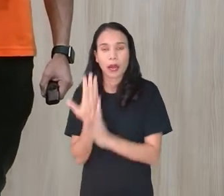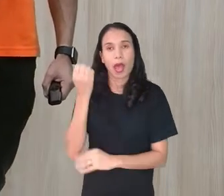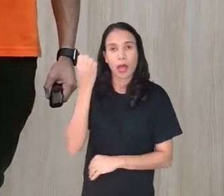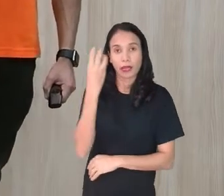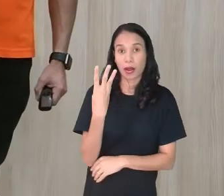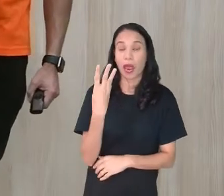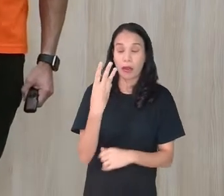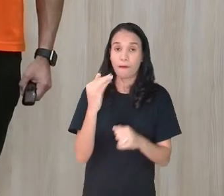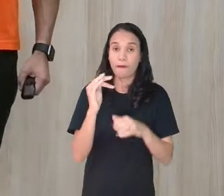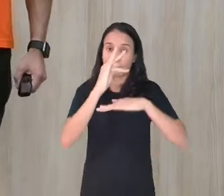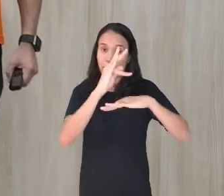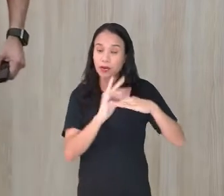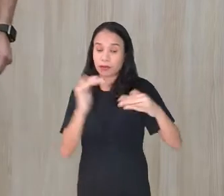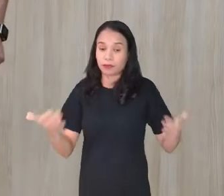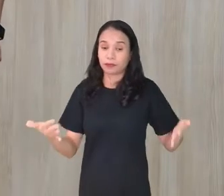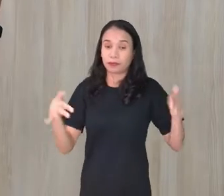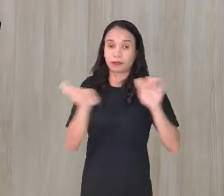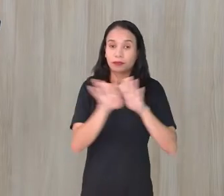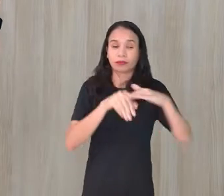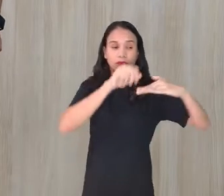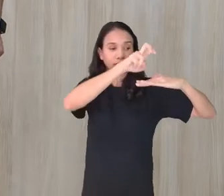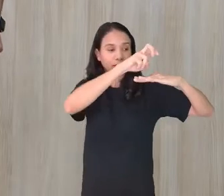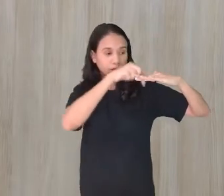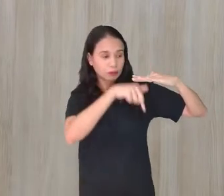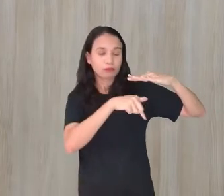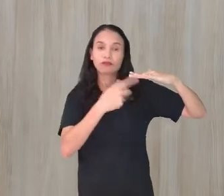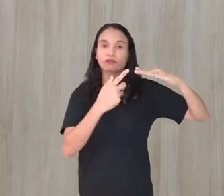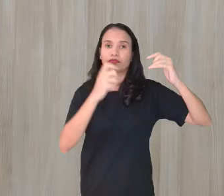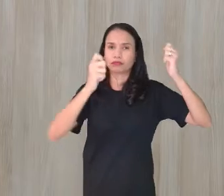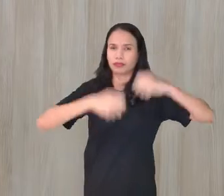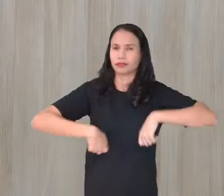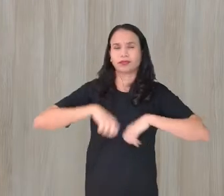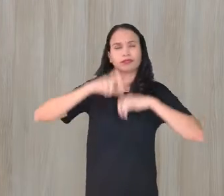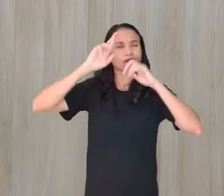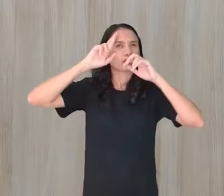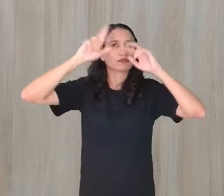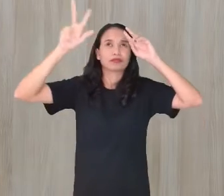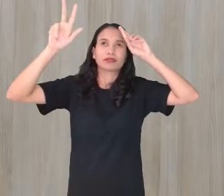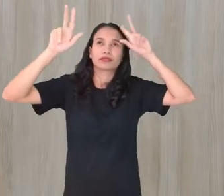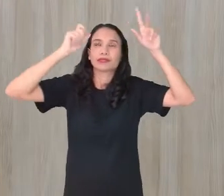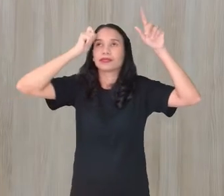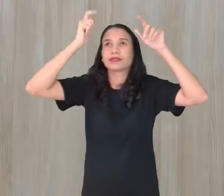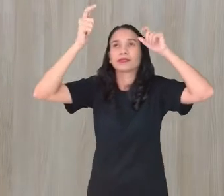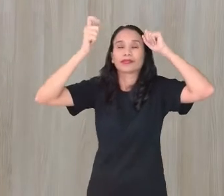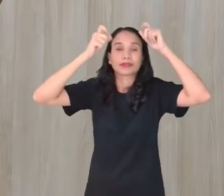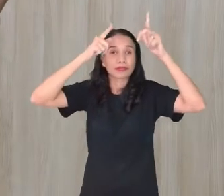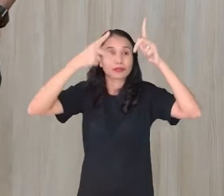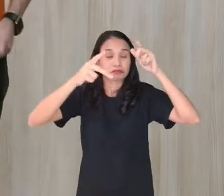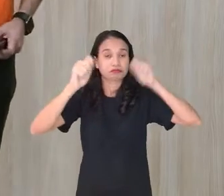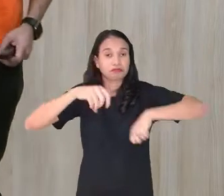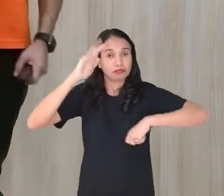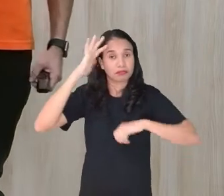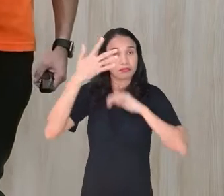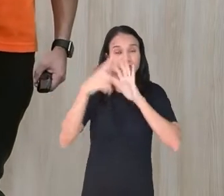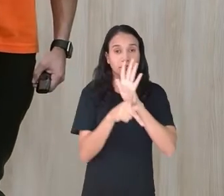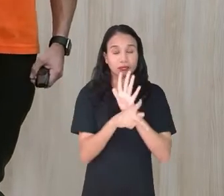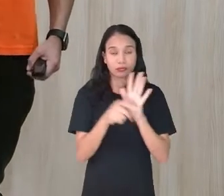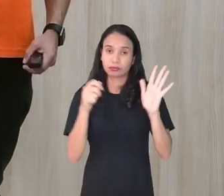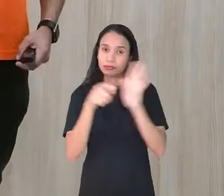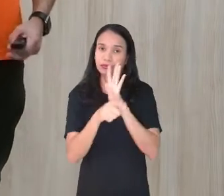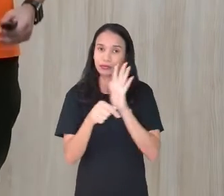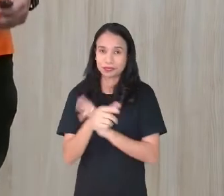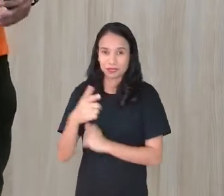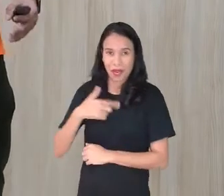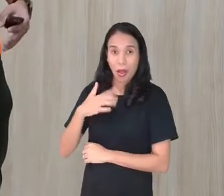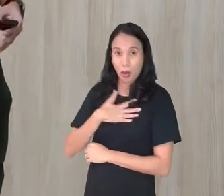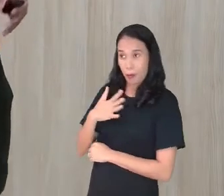às frações aí 5 sétimos, beleza? Então, você pode, você mesmo aí, resolver essa sua questão. Meus